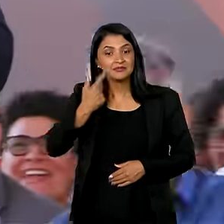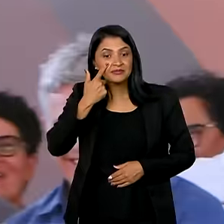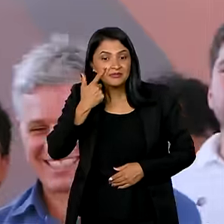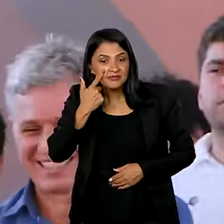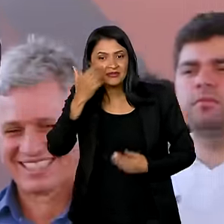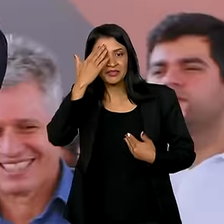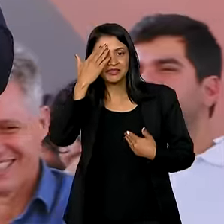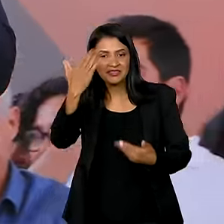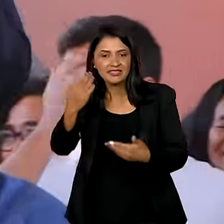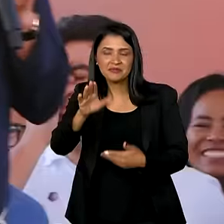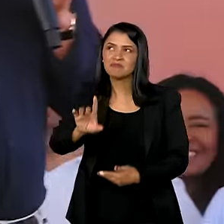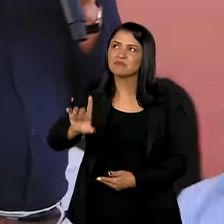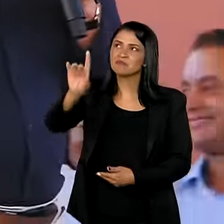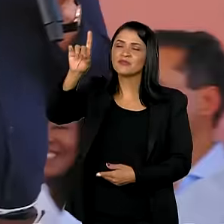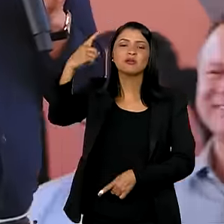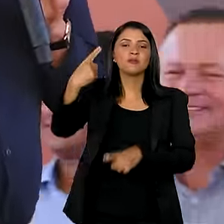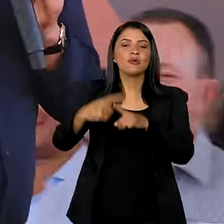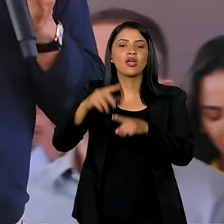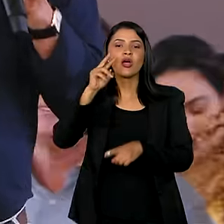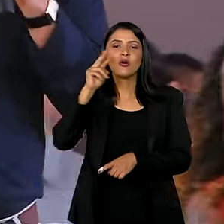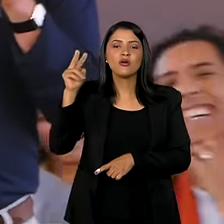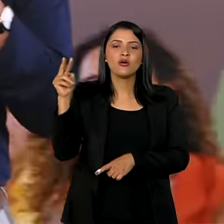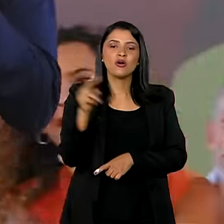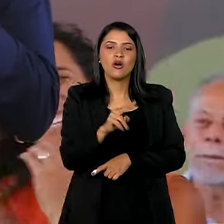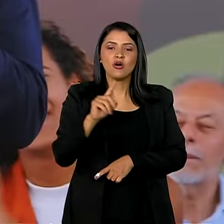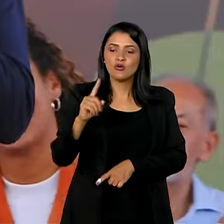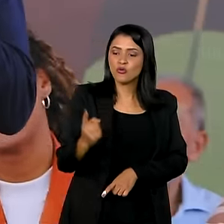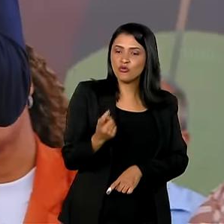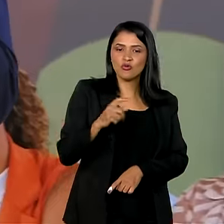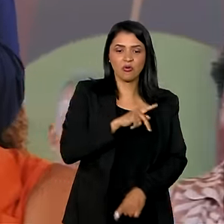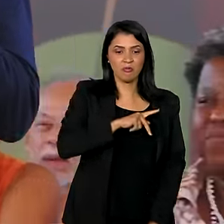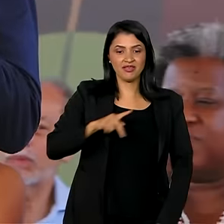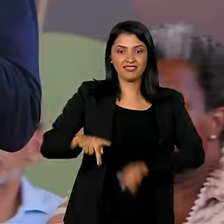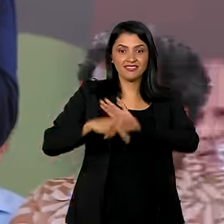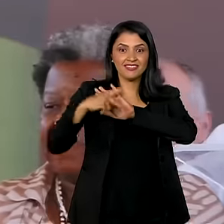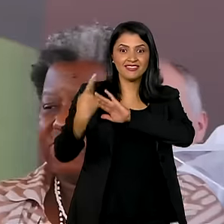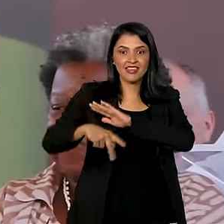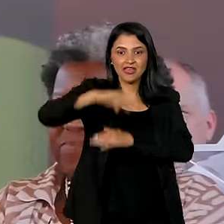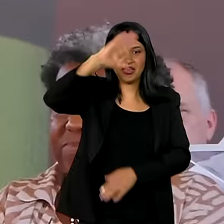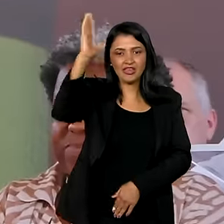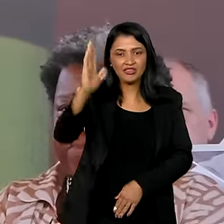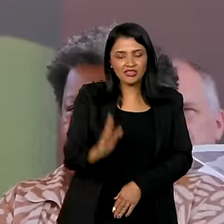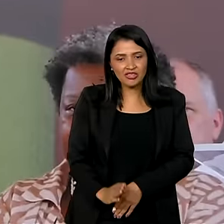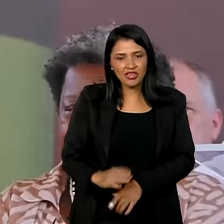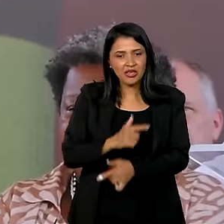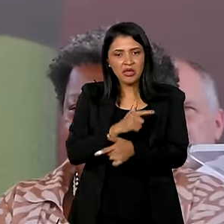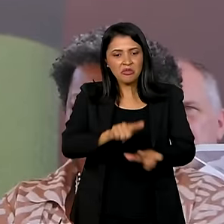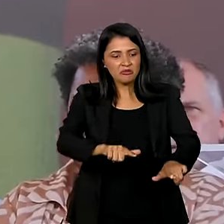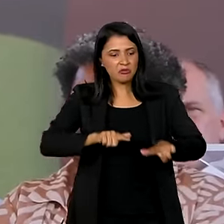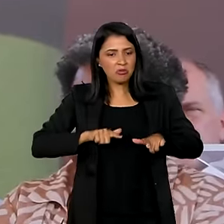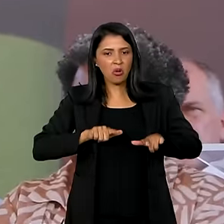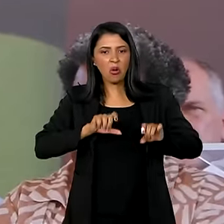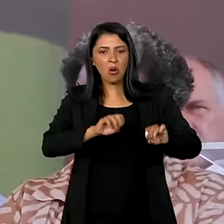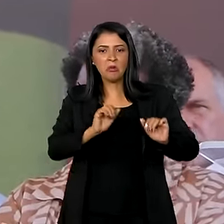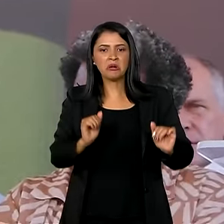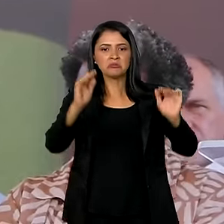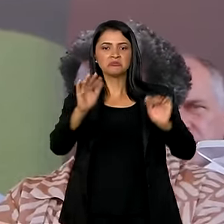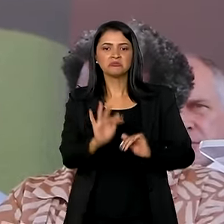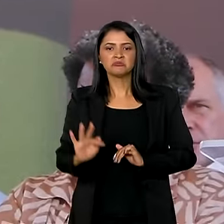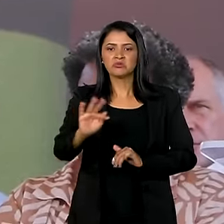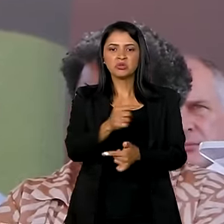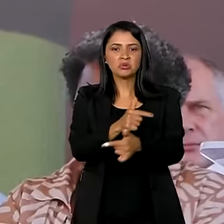sou agradecido a Deus, porque, veja, eu sou o único presidente da República que não tem diploma universitário. O